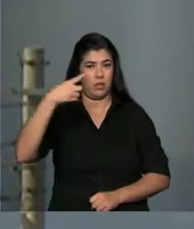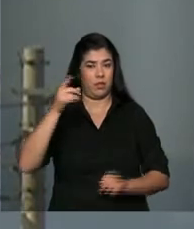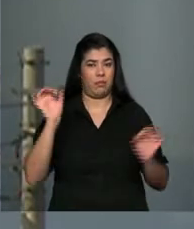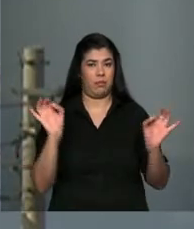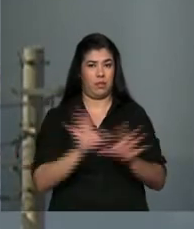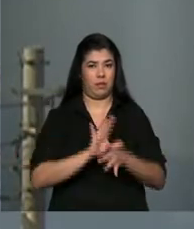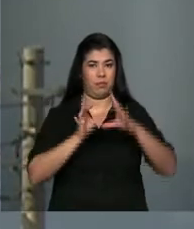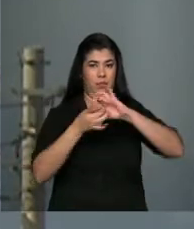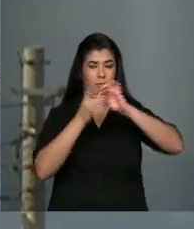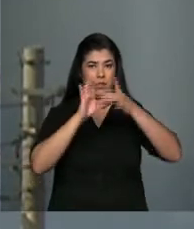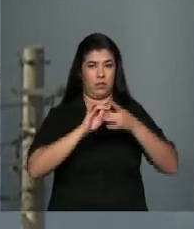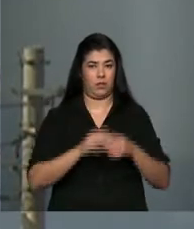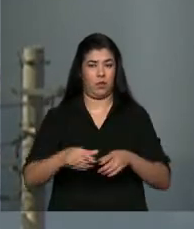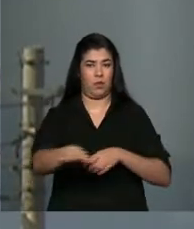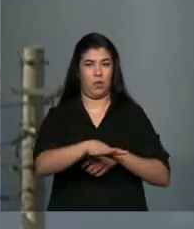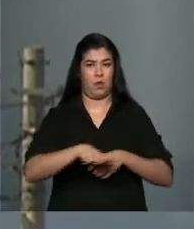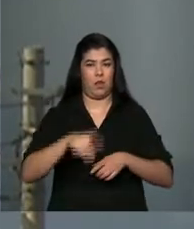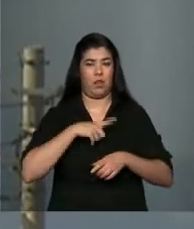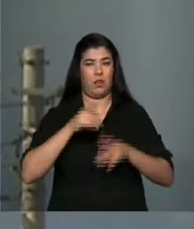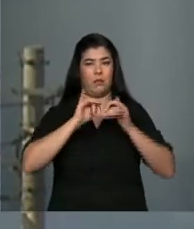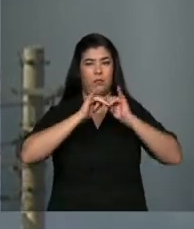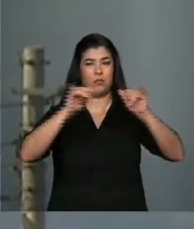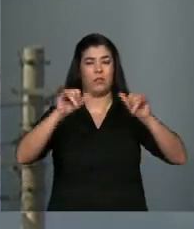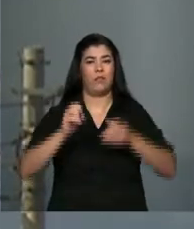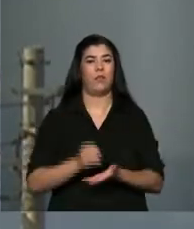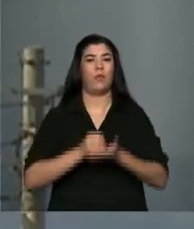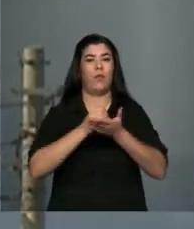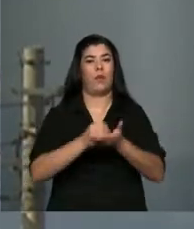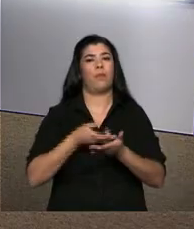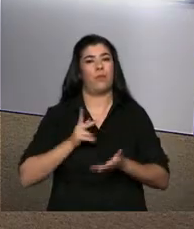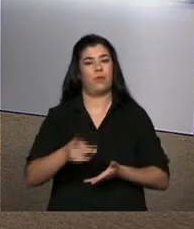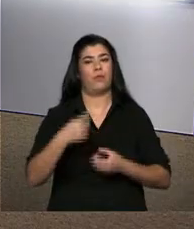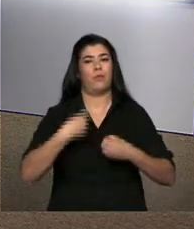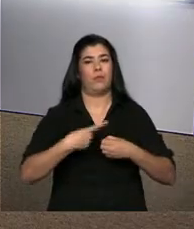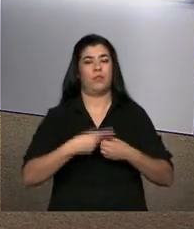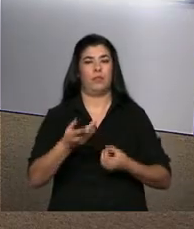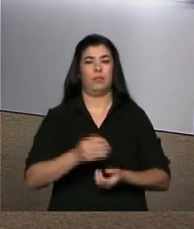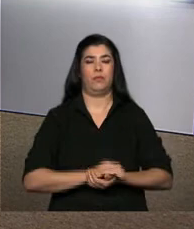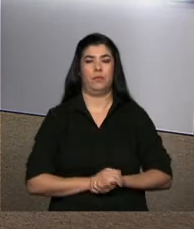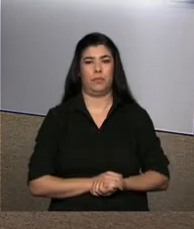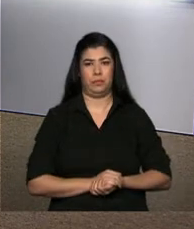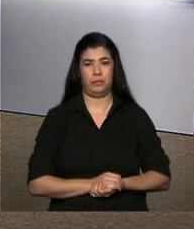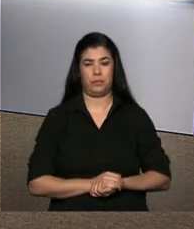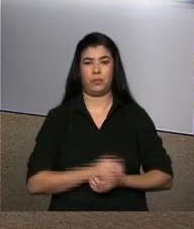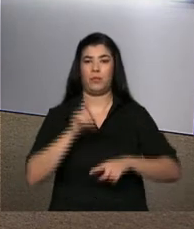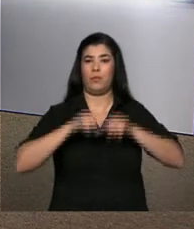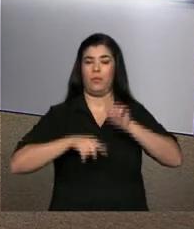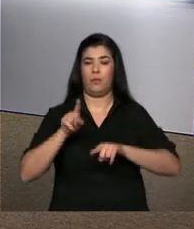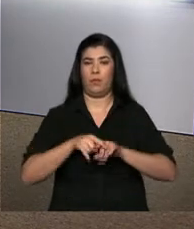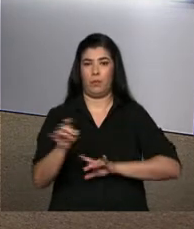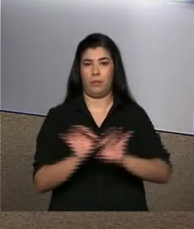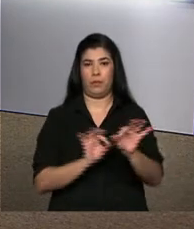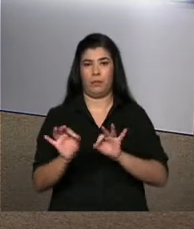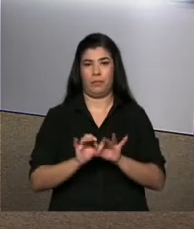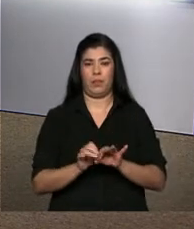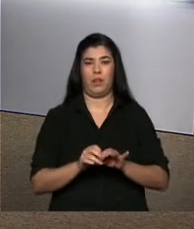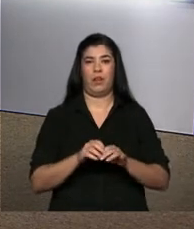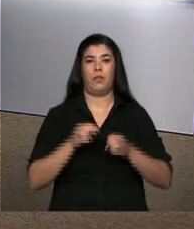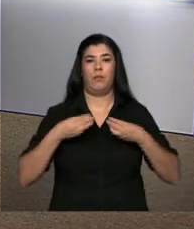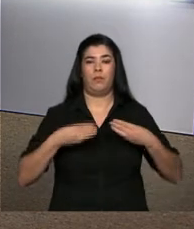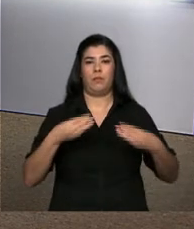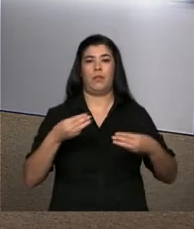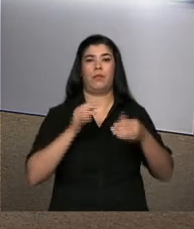vai integrar o sistema de abastecimento da zona oeste do Rio. No material preparado pelo Ministério do Esporte,